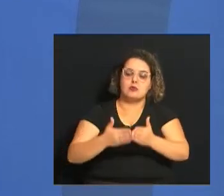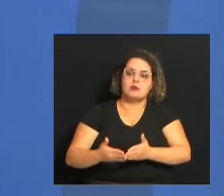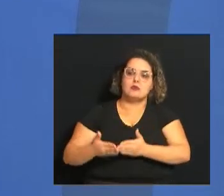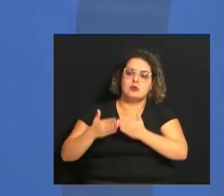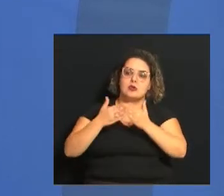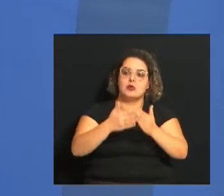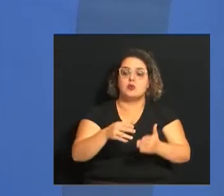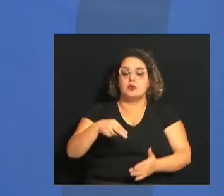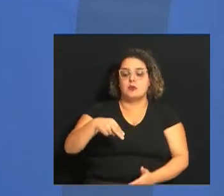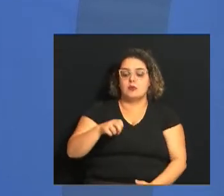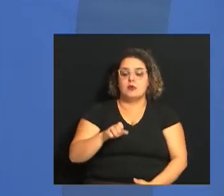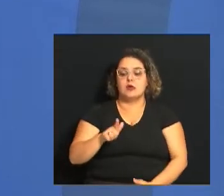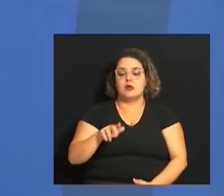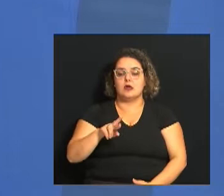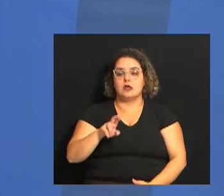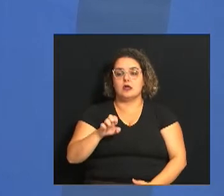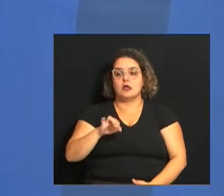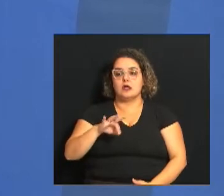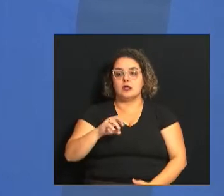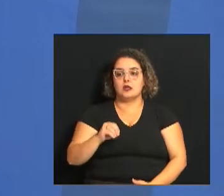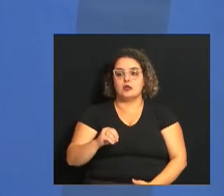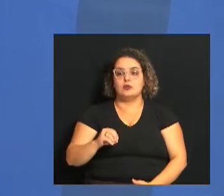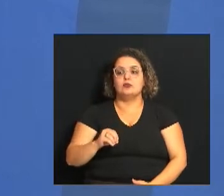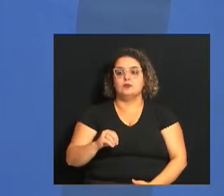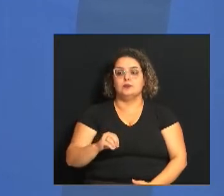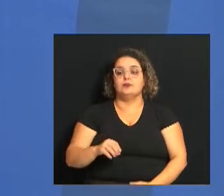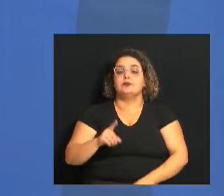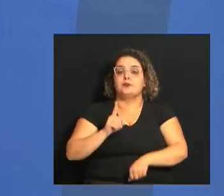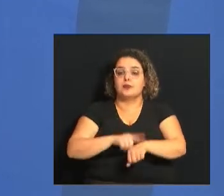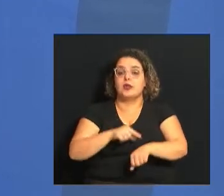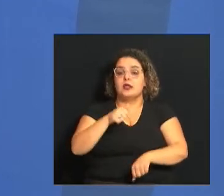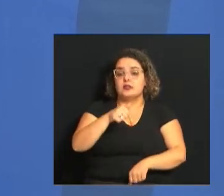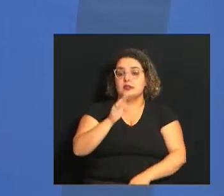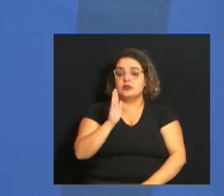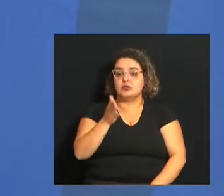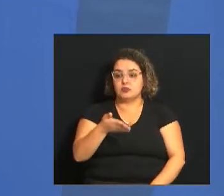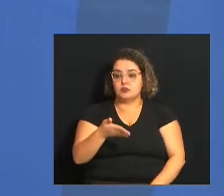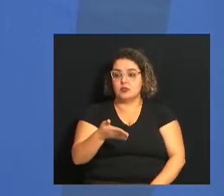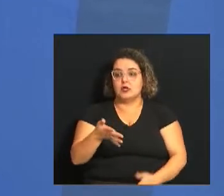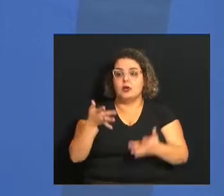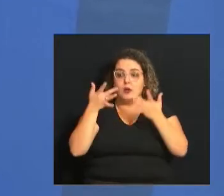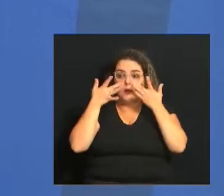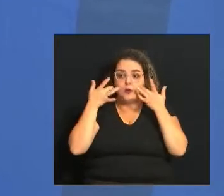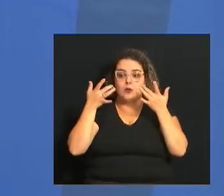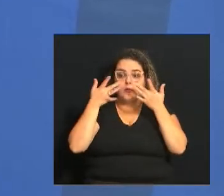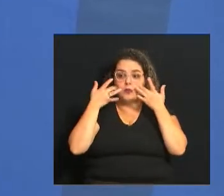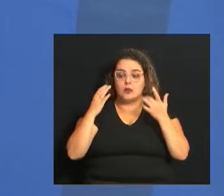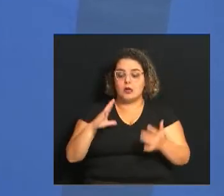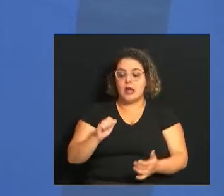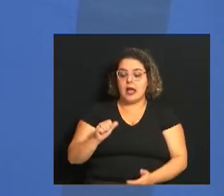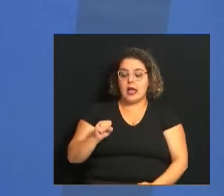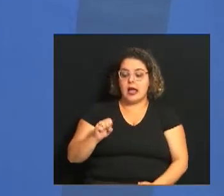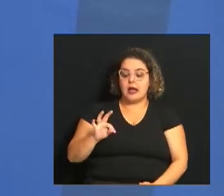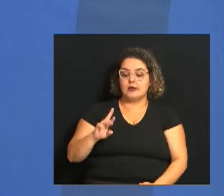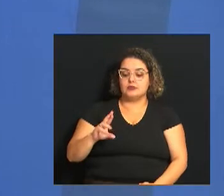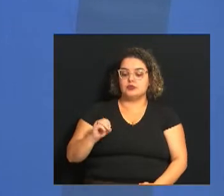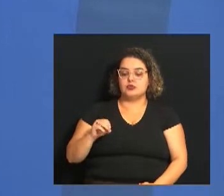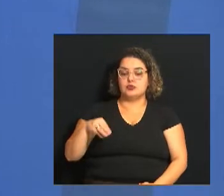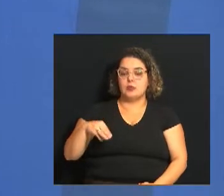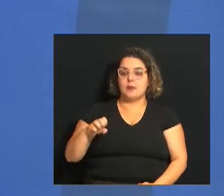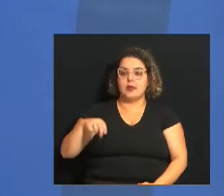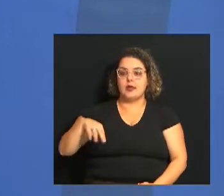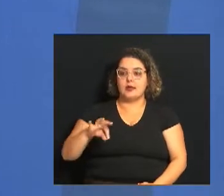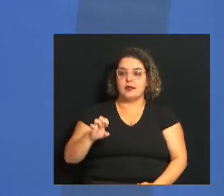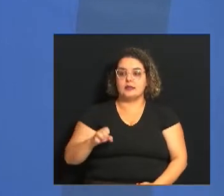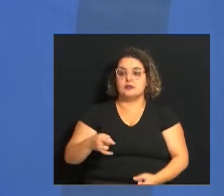da cidade mesmo. A apresentação será às 19h30 no Teatro Municipal Castro Mendes. Os ingressos